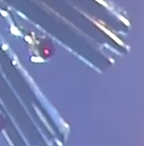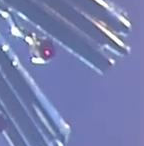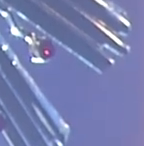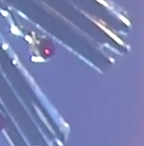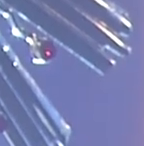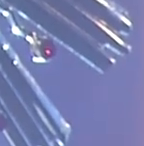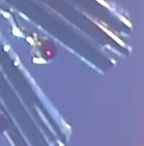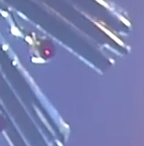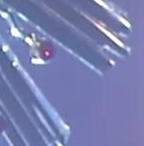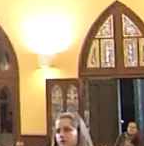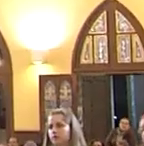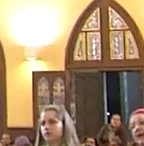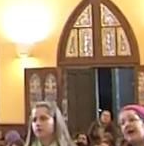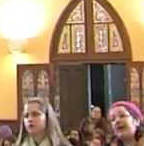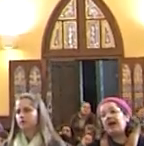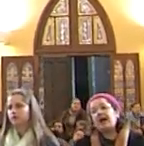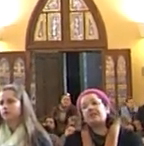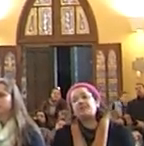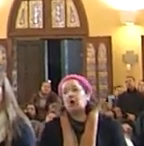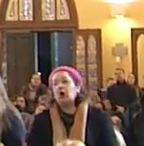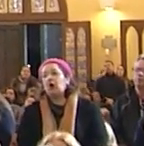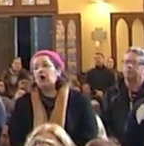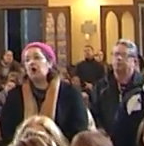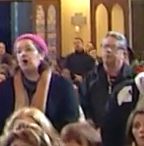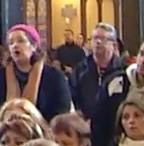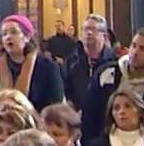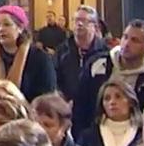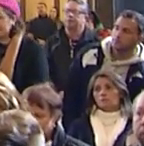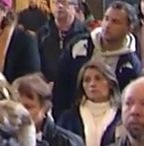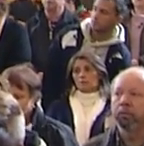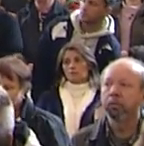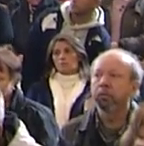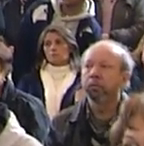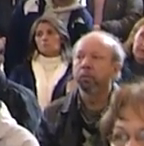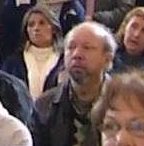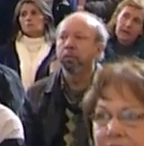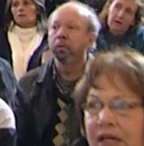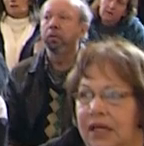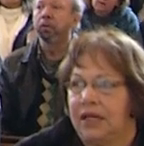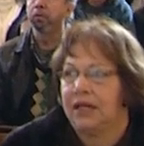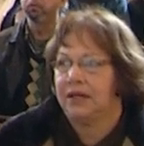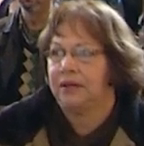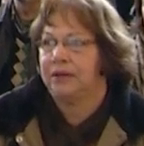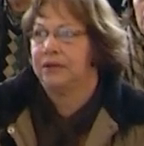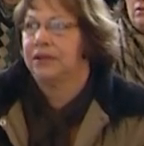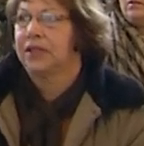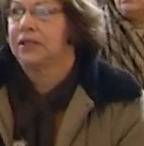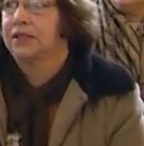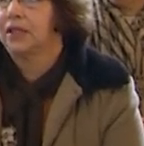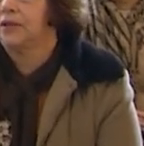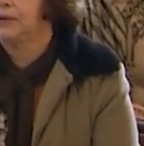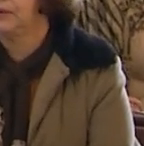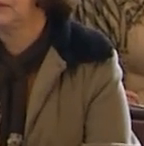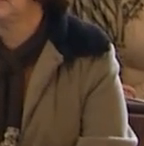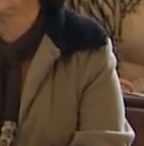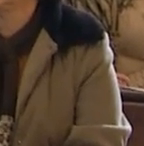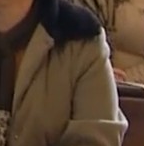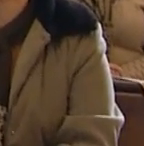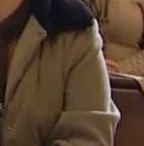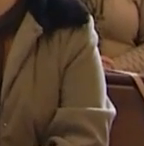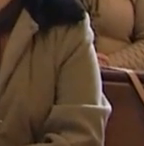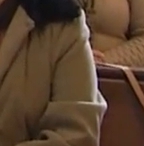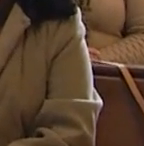oração. Abre as portas do céu, Senhor.